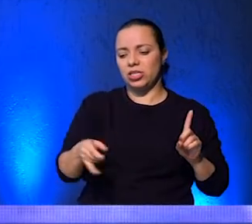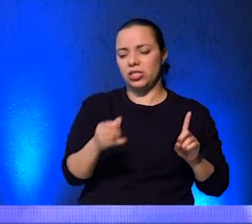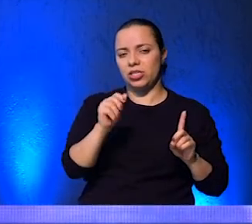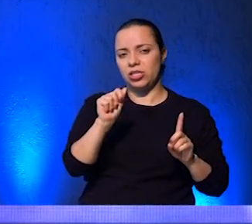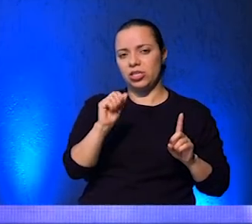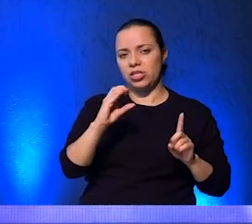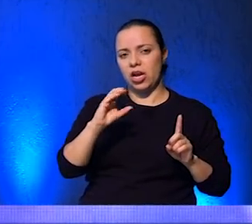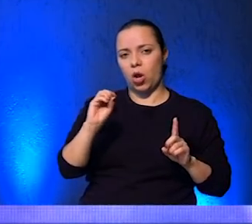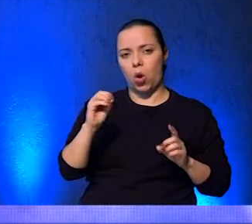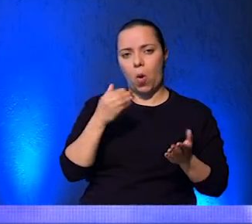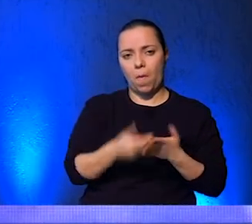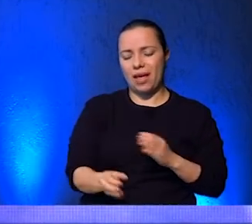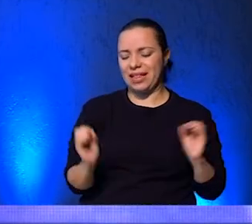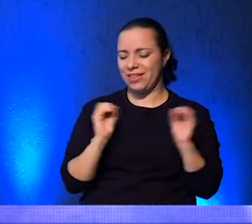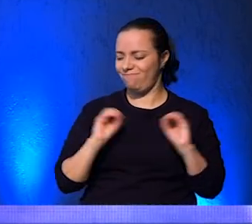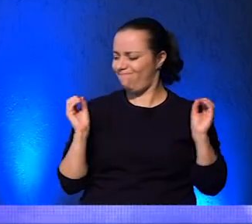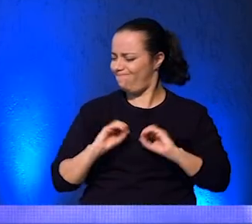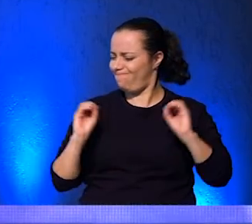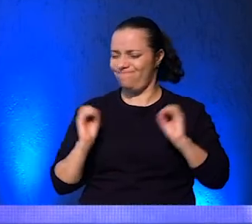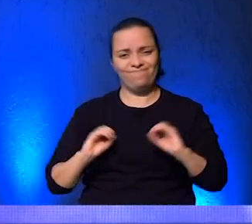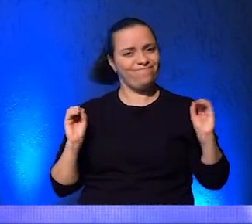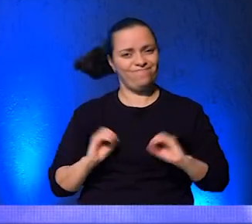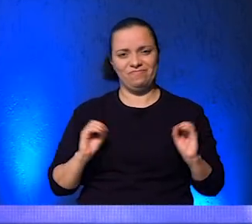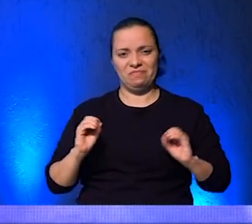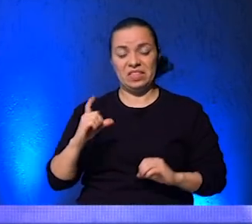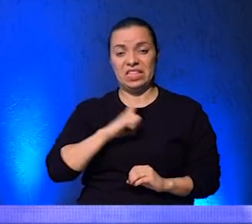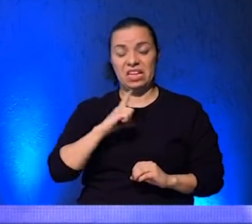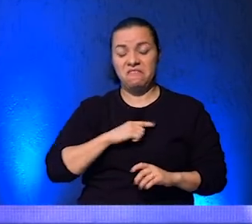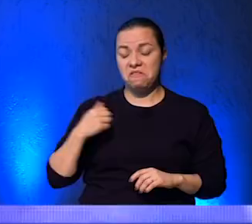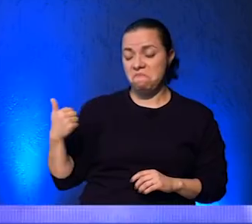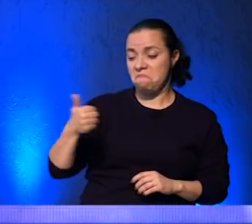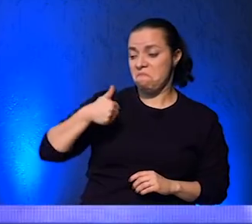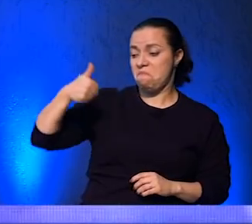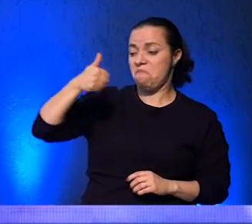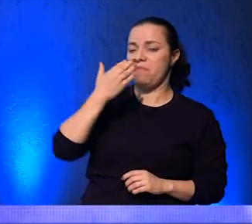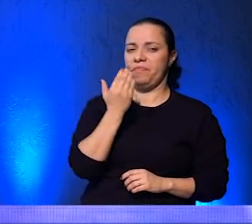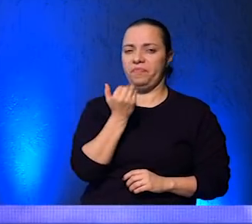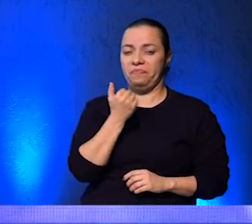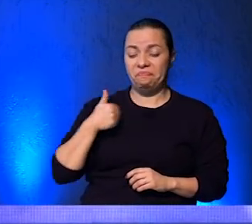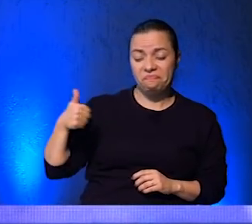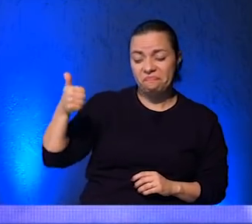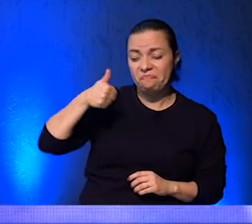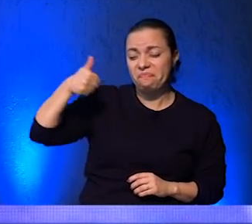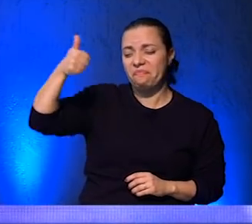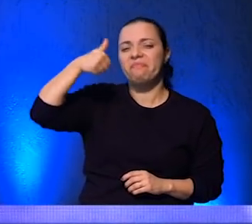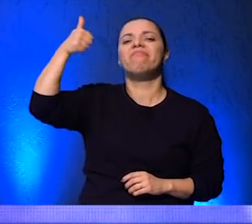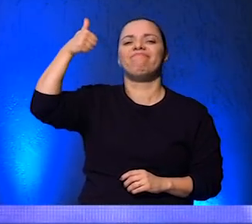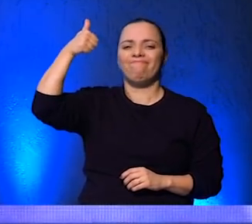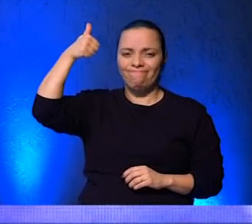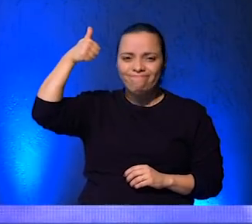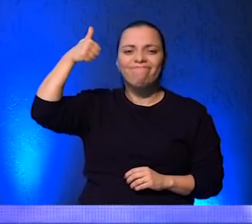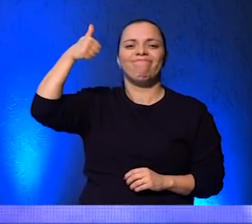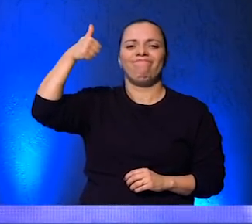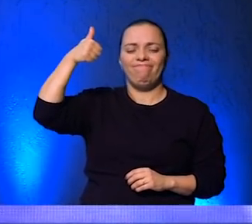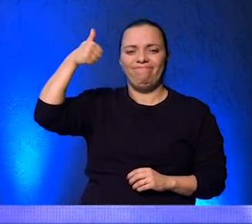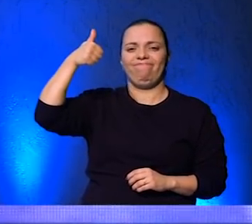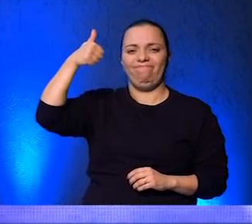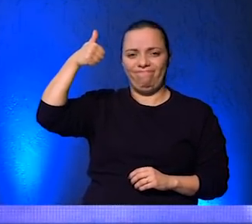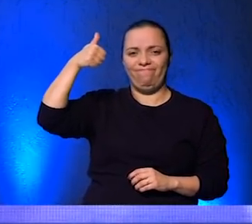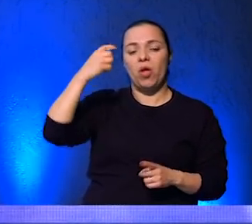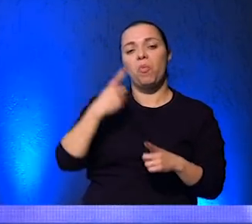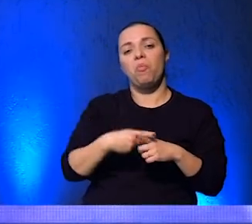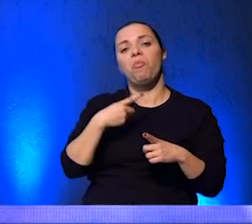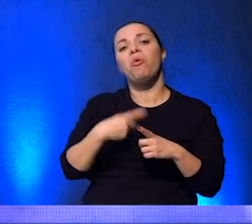foi sustentado com o melhor jacó foi sustentado com o melhor a jacó foi recebido e sustentável com o